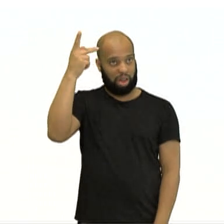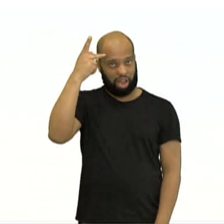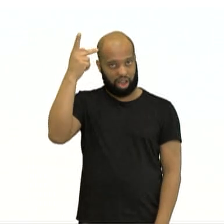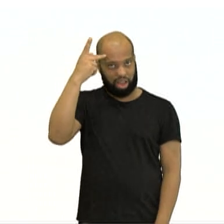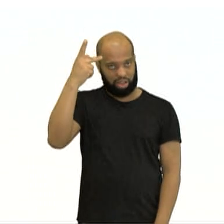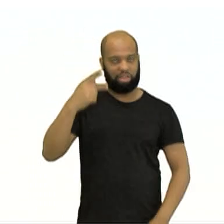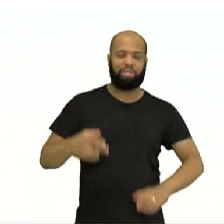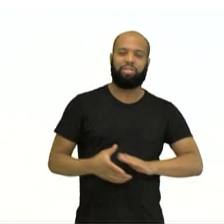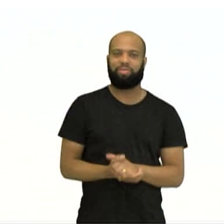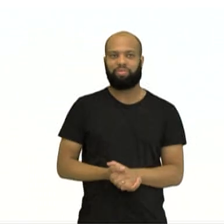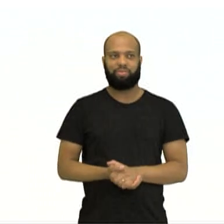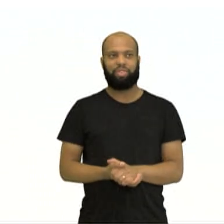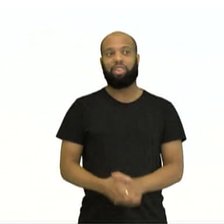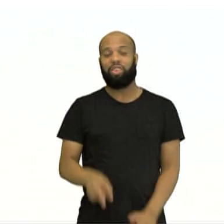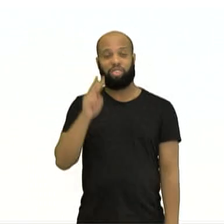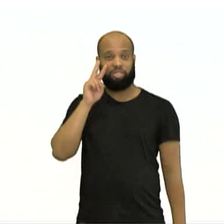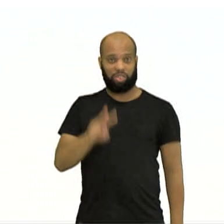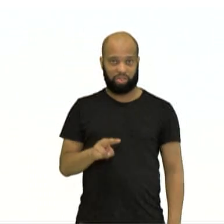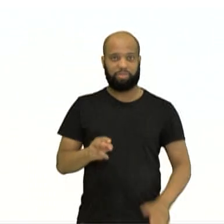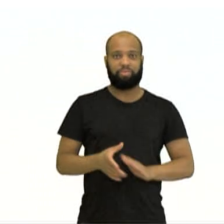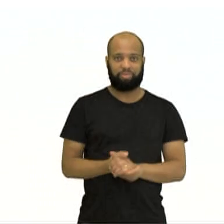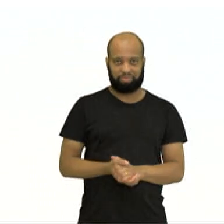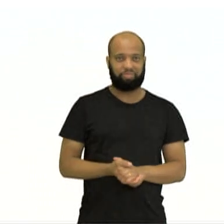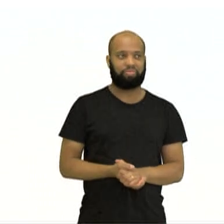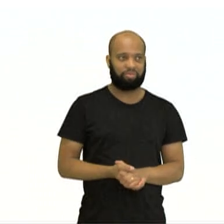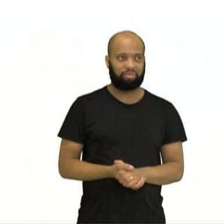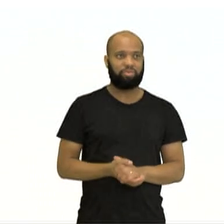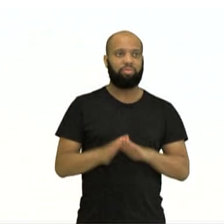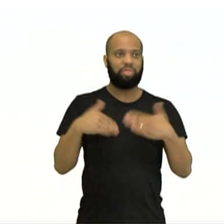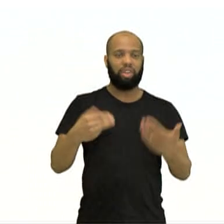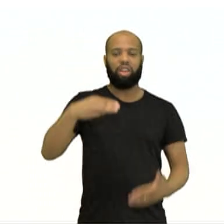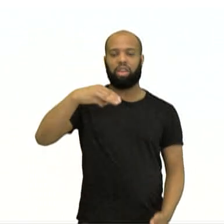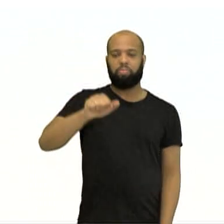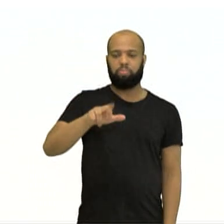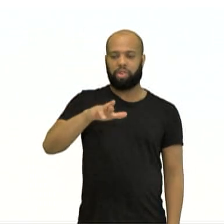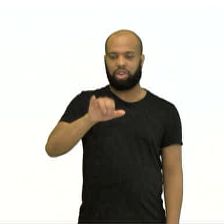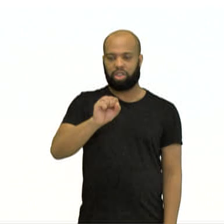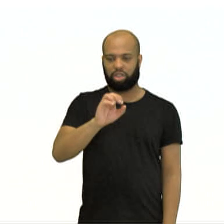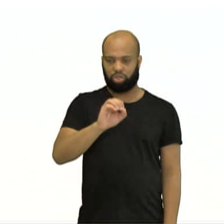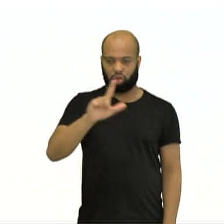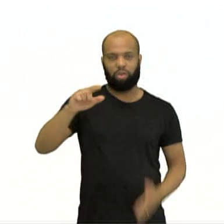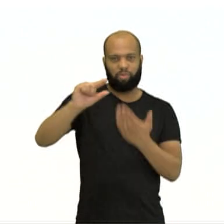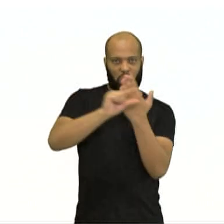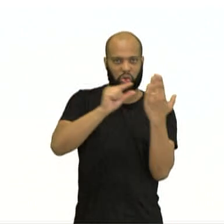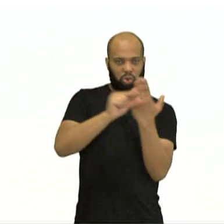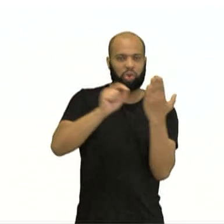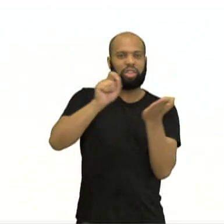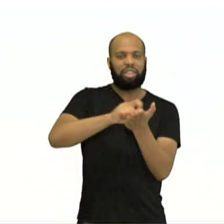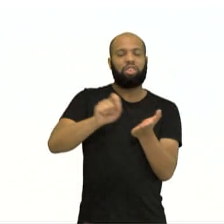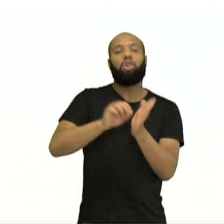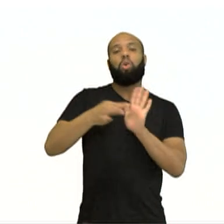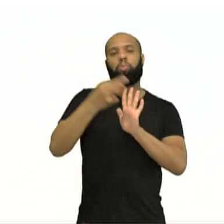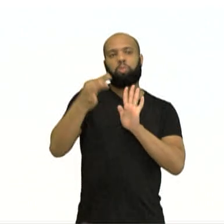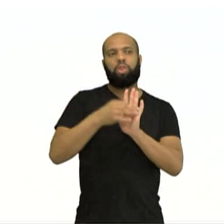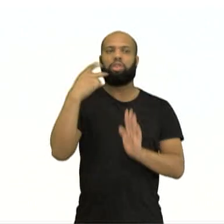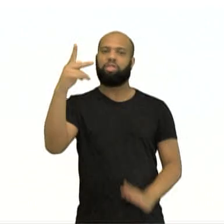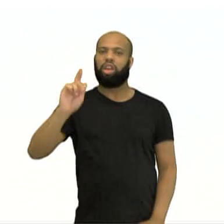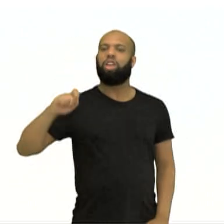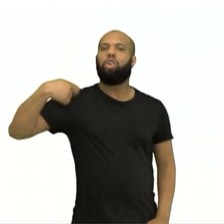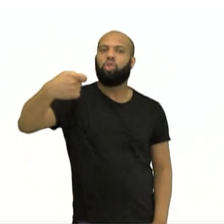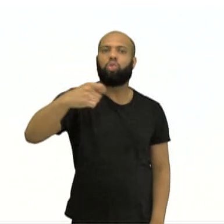né? Vocês viram? A Marisol, ela opinou,